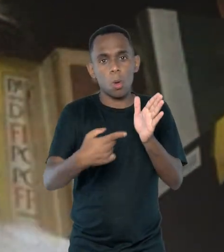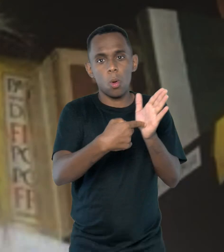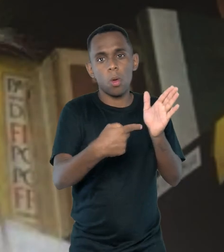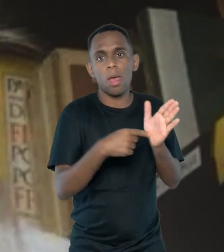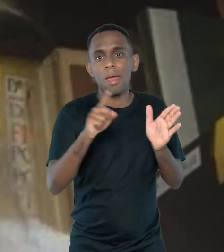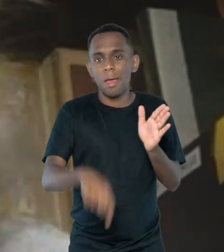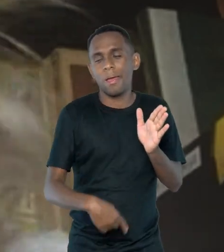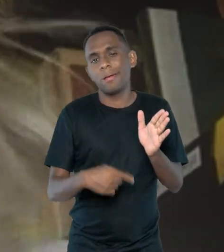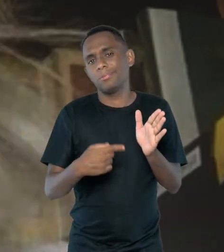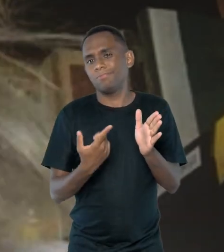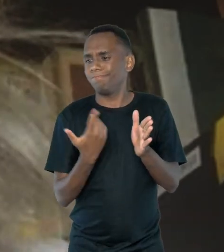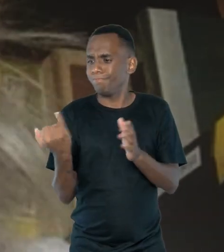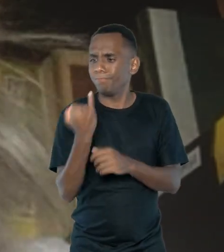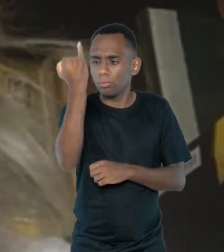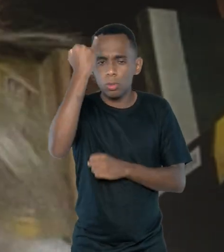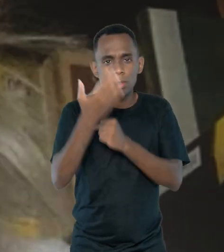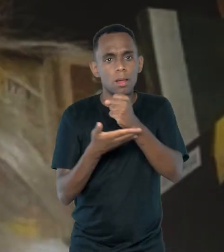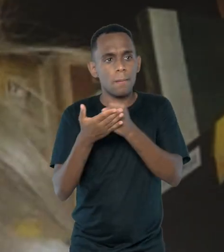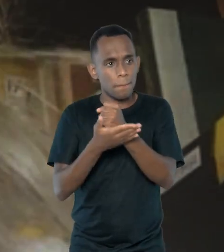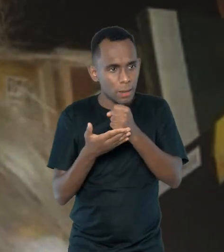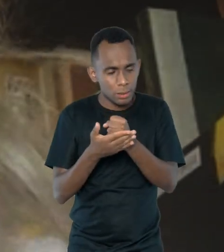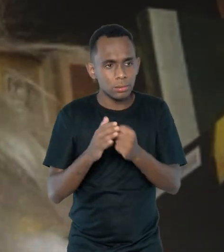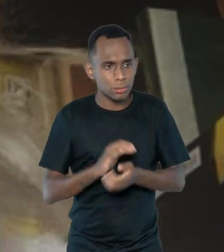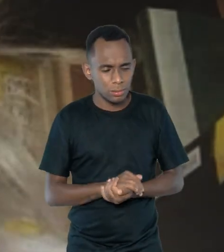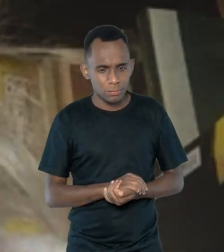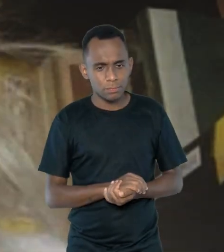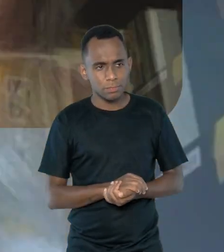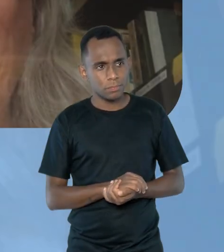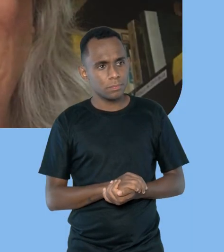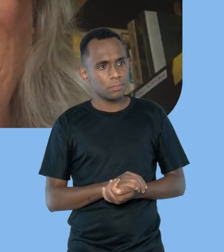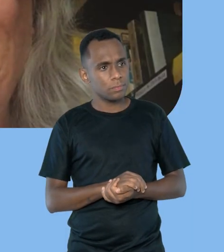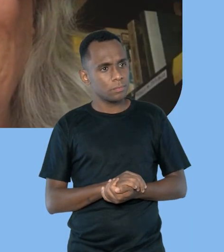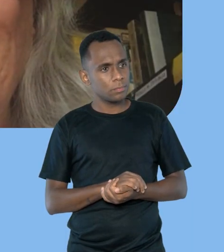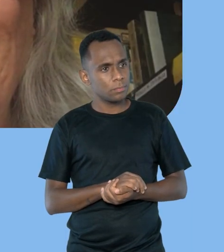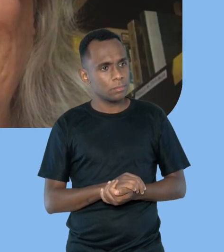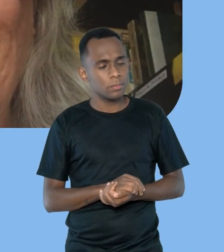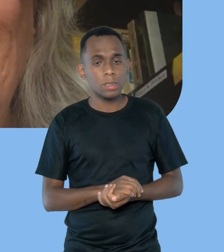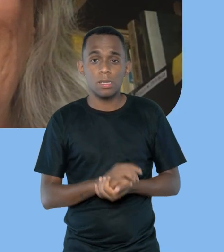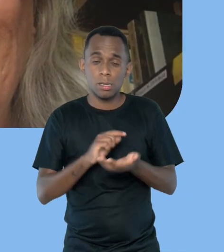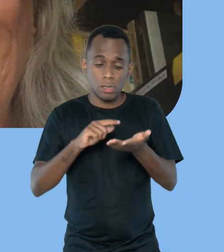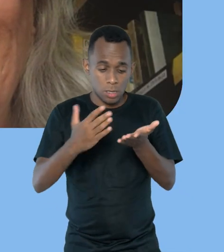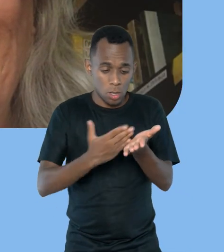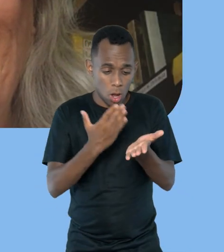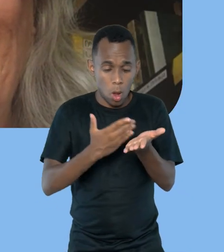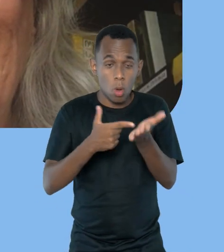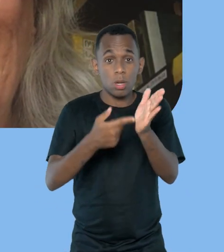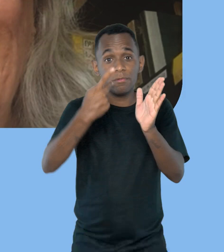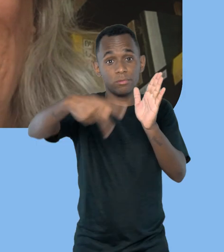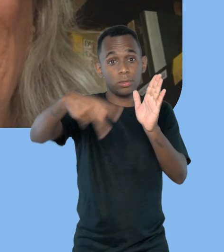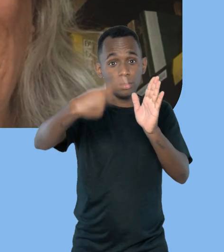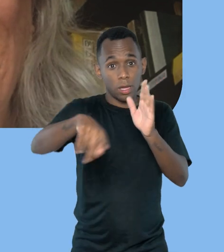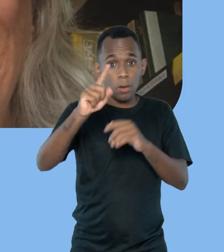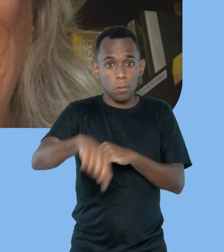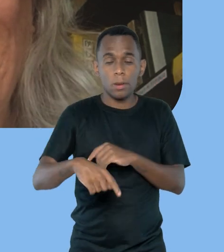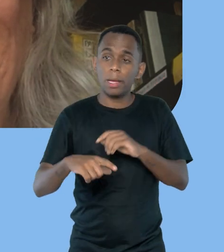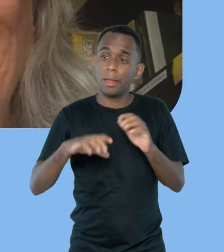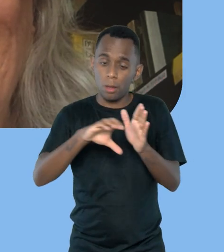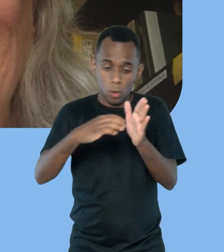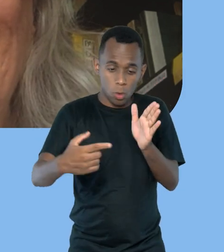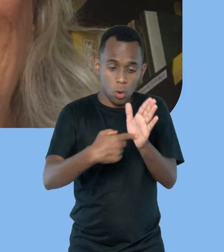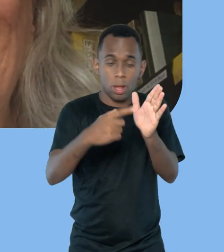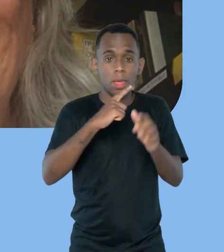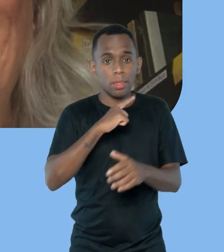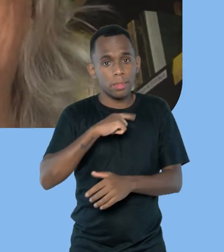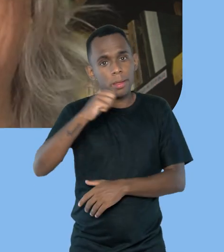um gênero muito fundamental. Tanto que seu livro, O Transversais do Mundo, que traz crônicas, né,